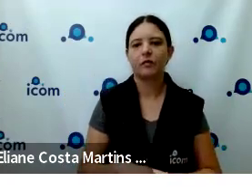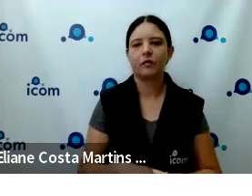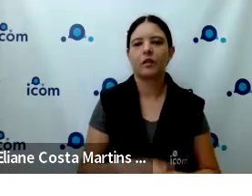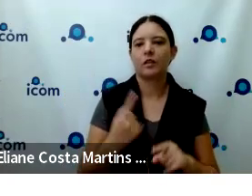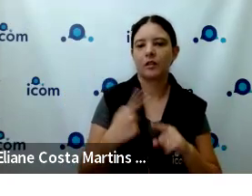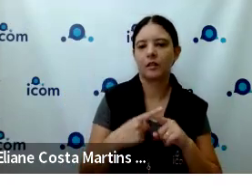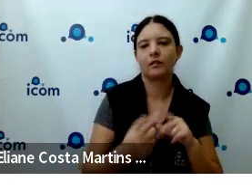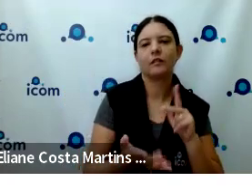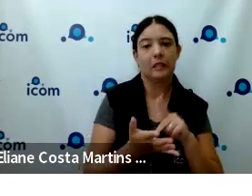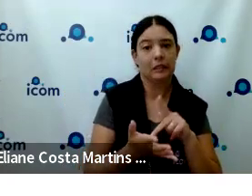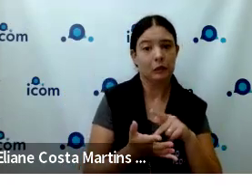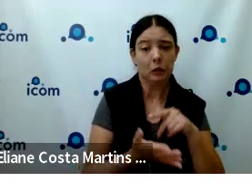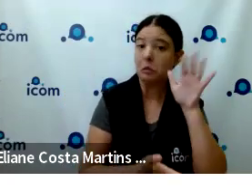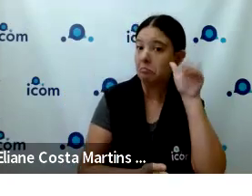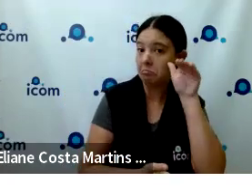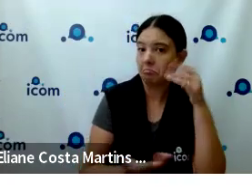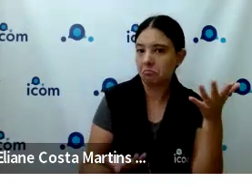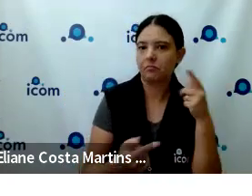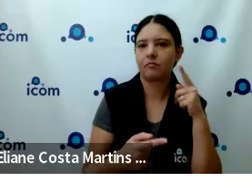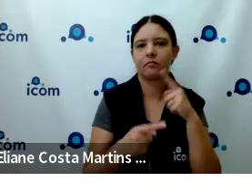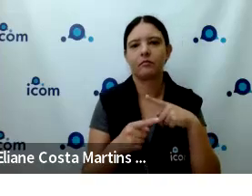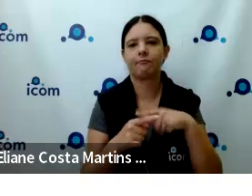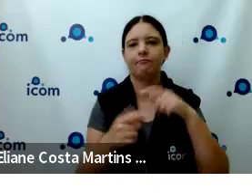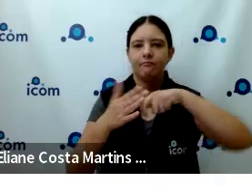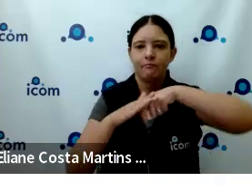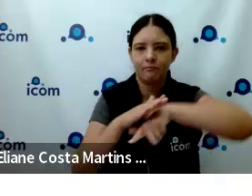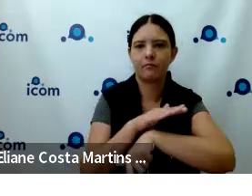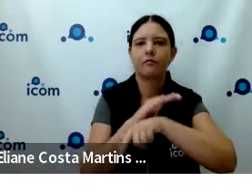realmente curiosa, até mais profunda do que